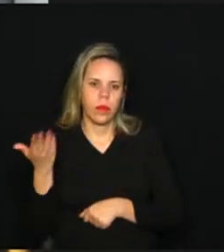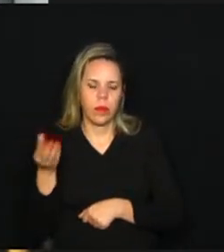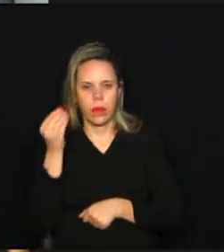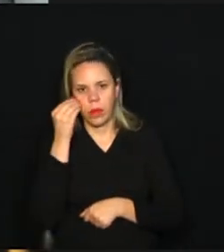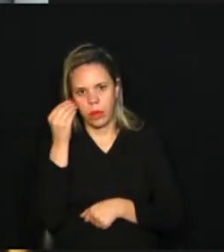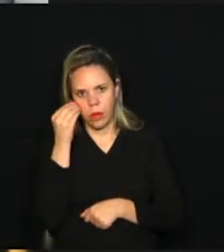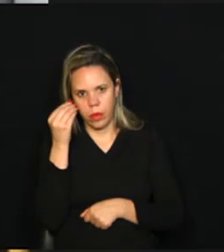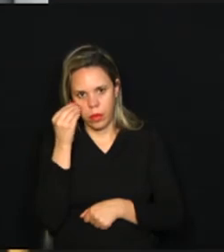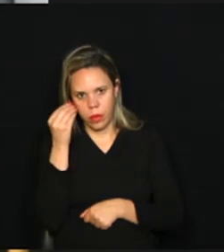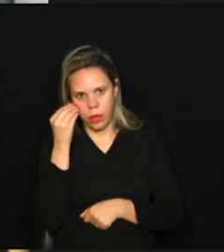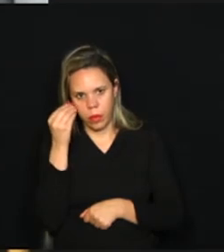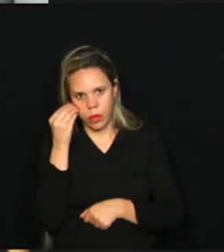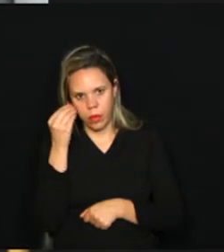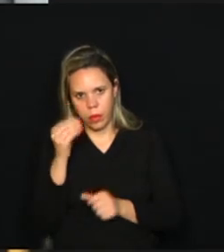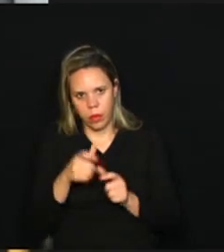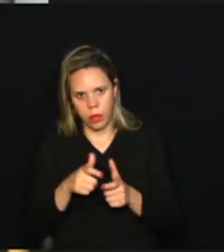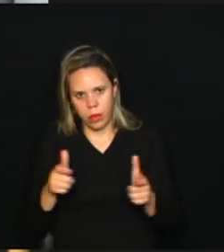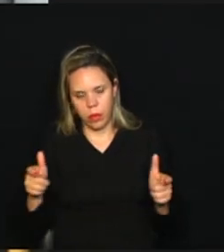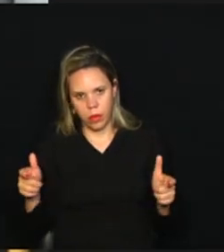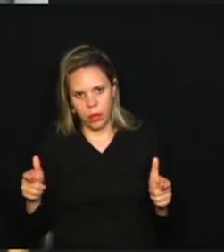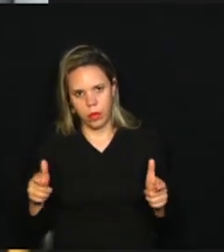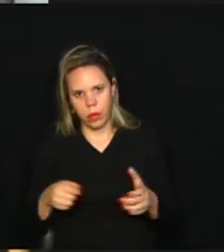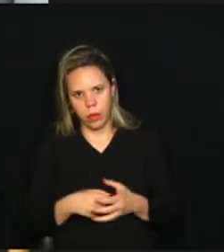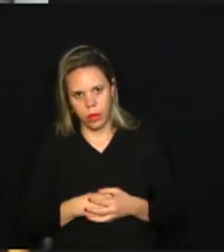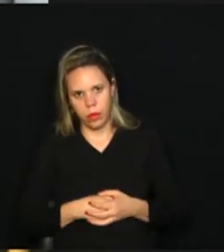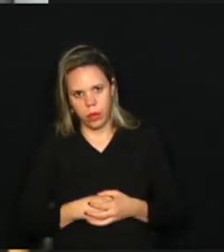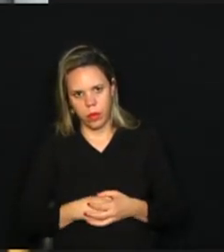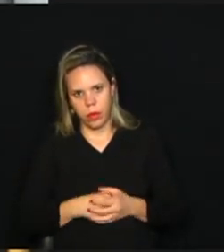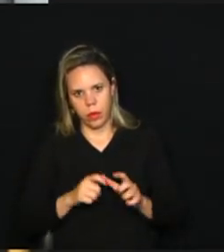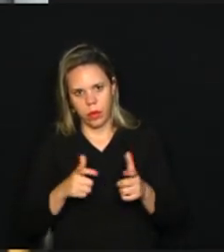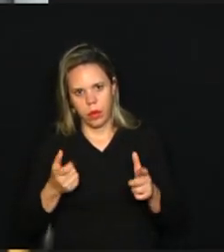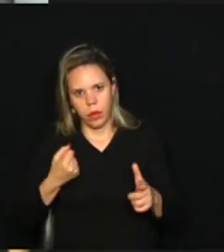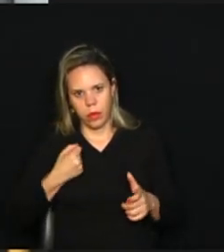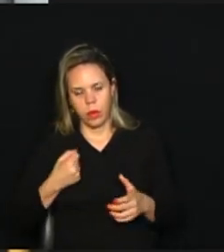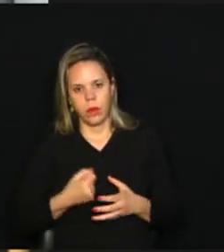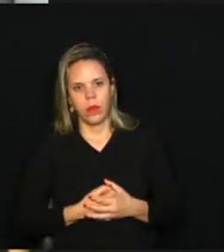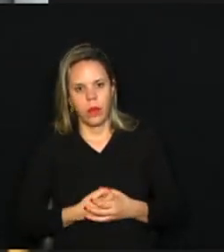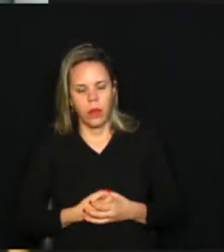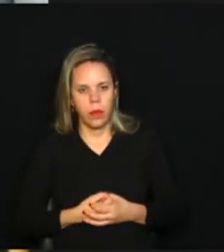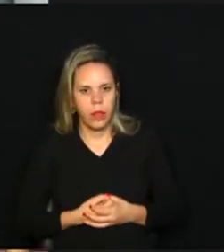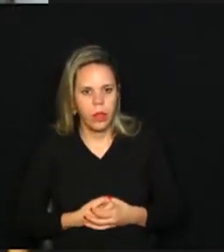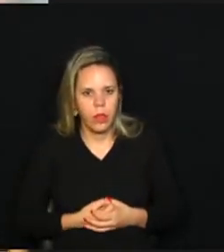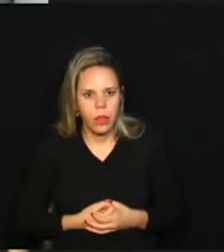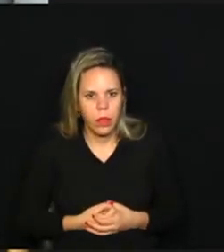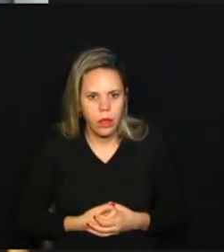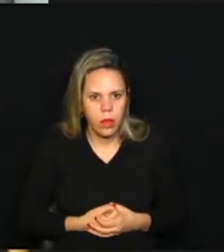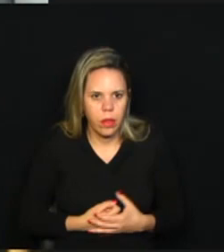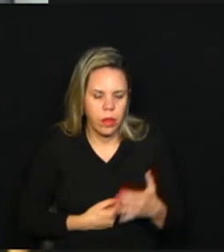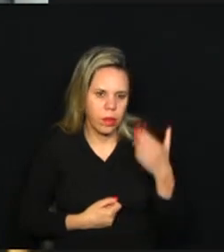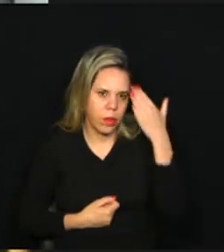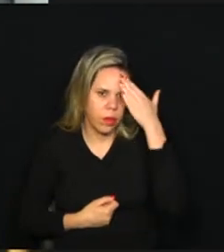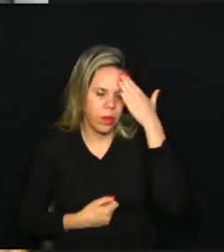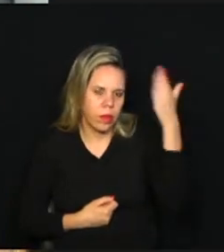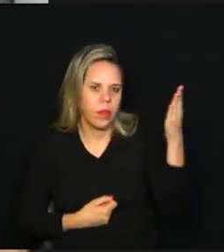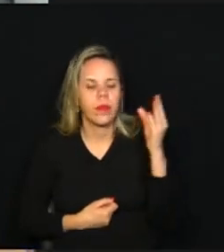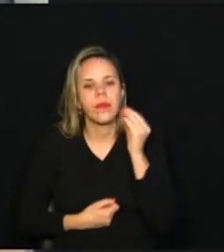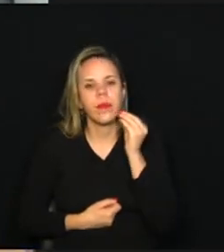testagem na maior parte, em grande número. Né? Então, queria agradecer a